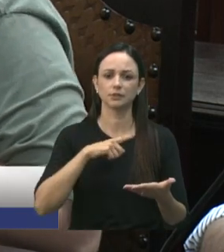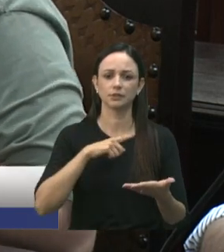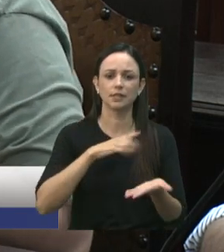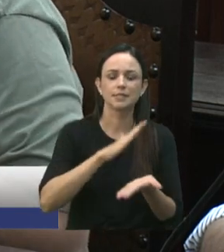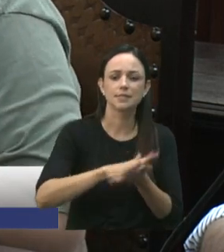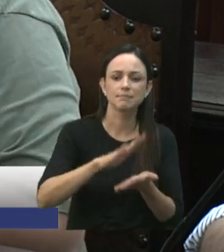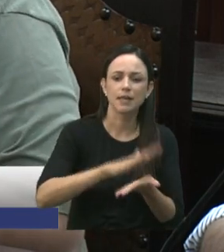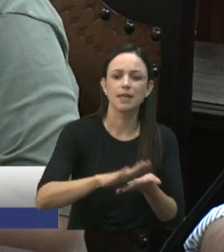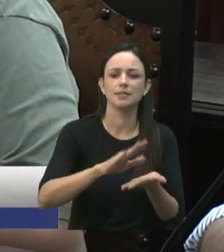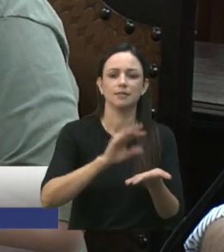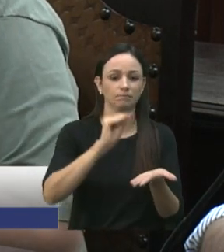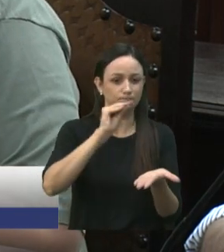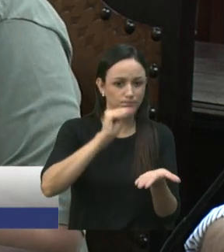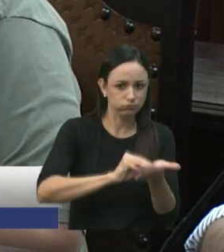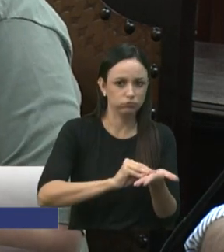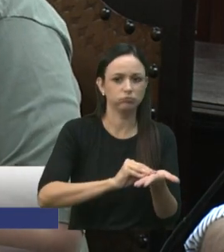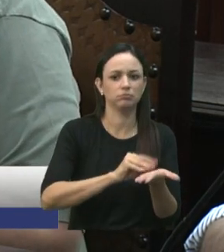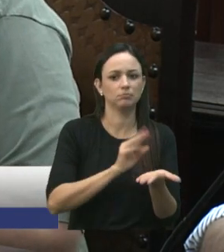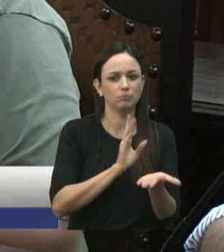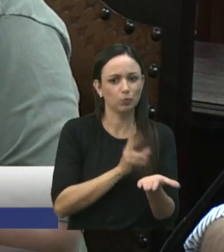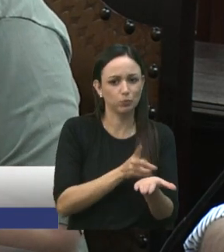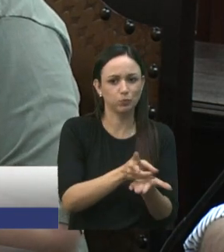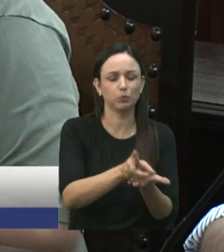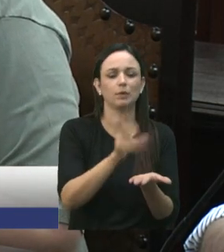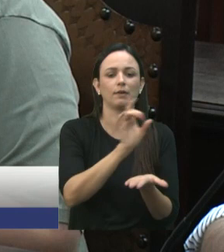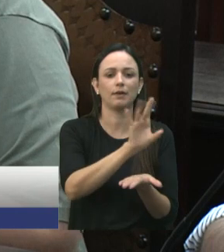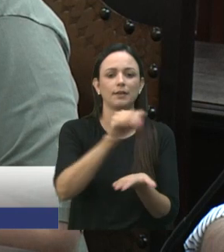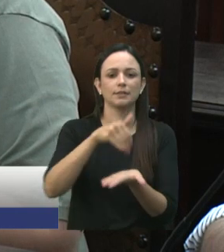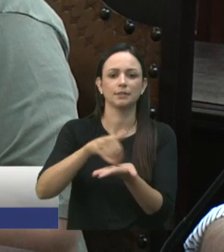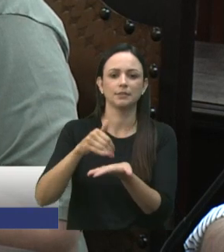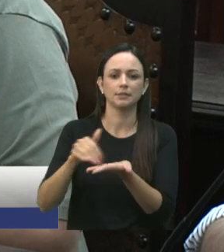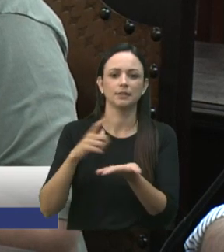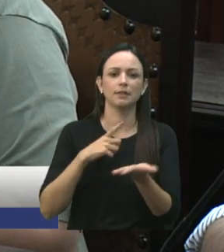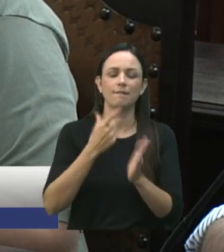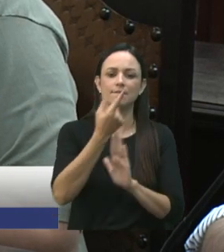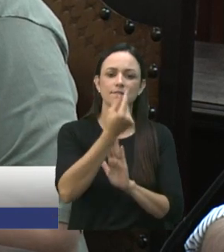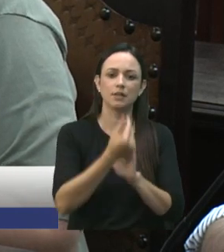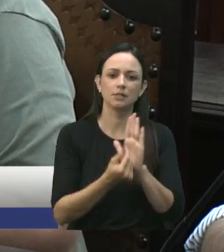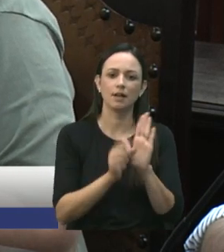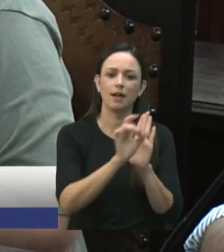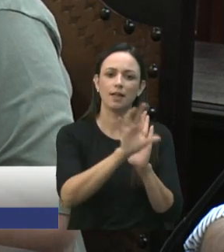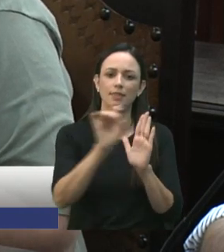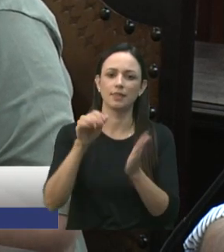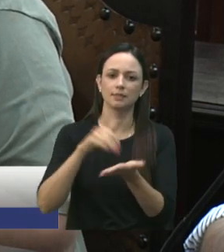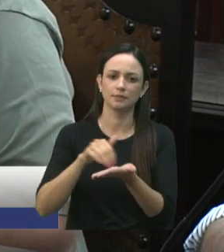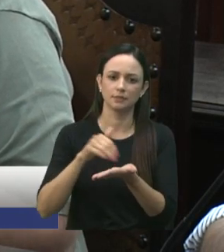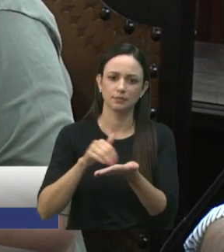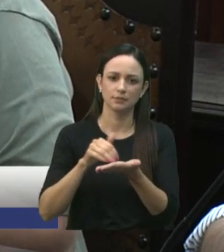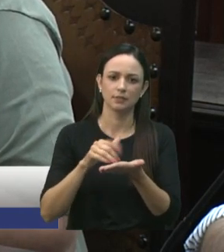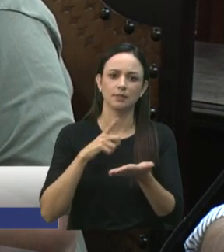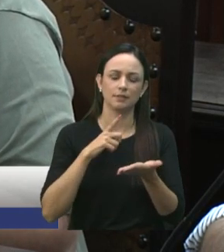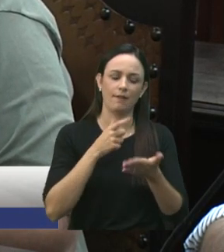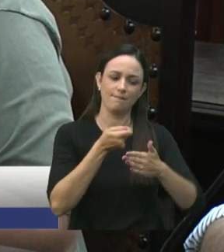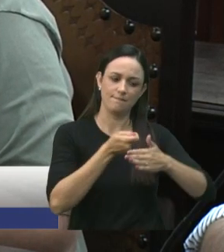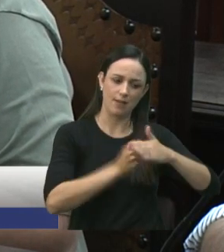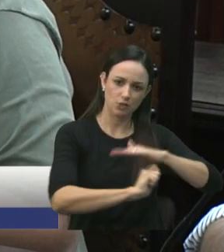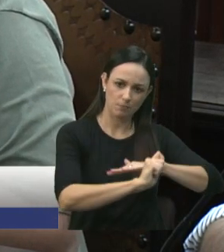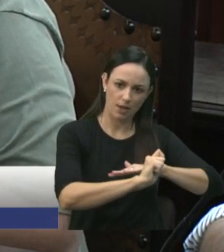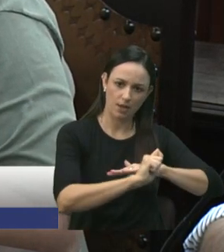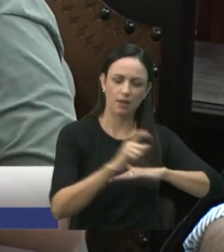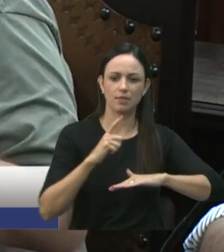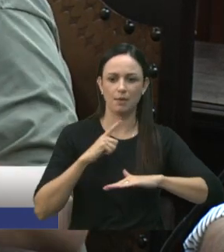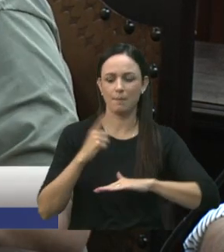fixadas de cada secretaria, e dentro dos valores apresentados em cada secretaria tem o valor de investimento e também valor